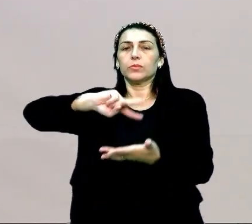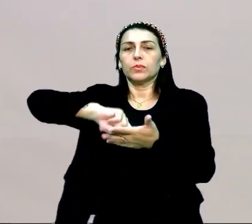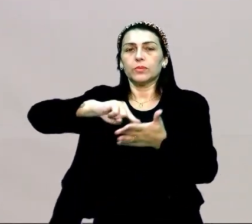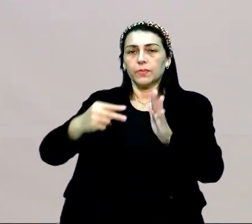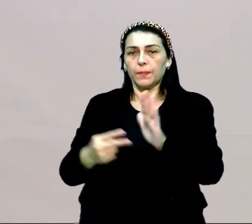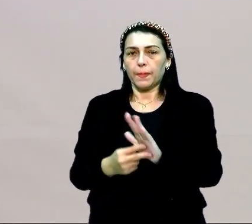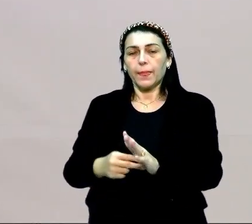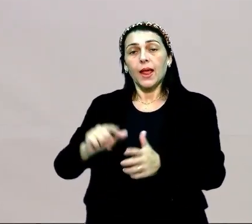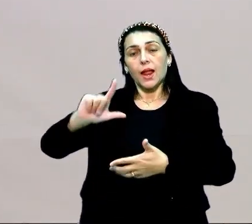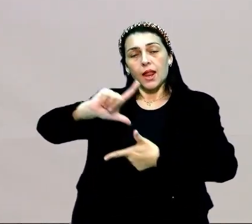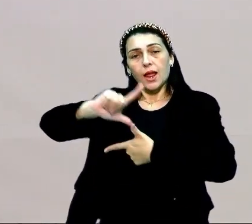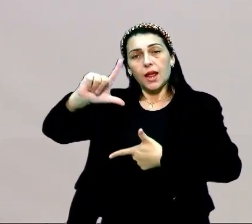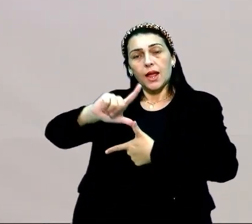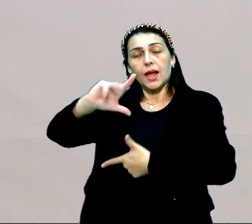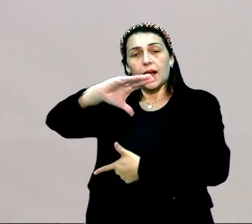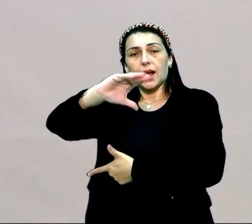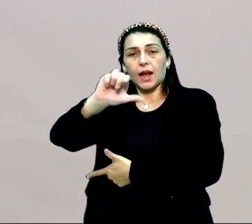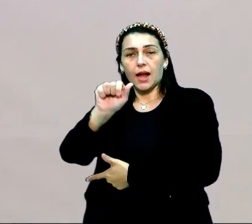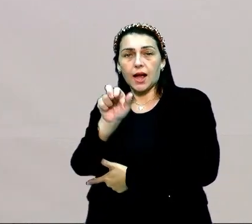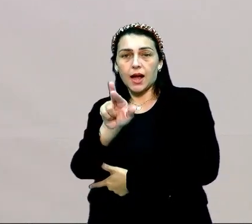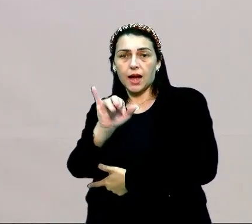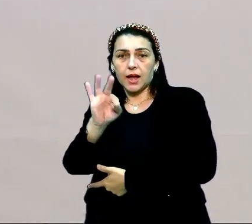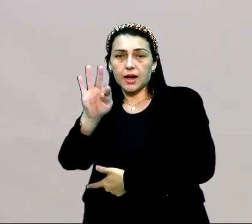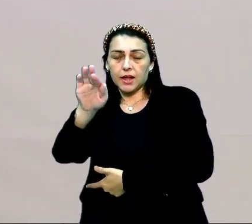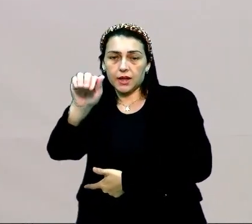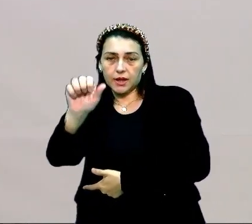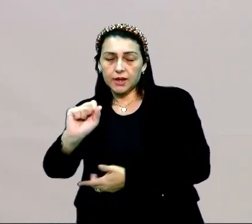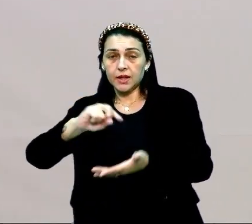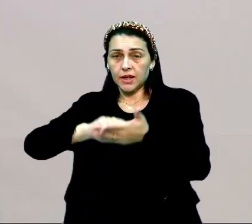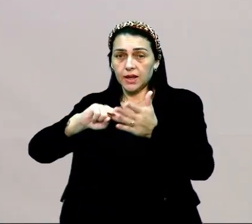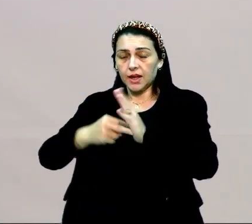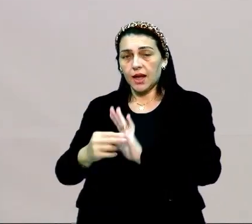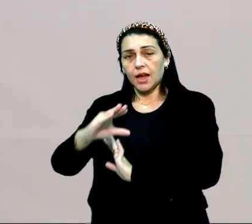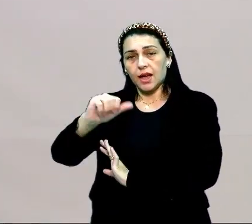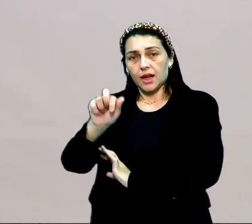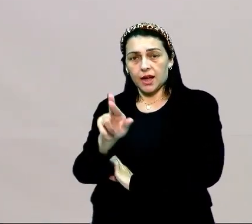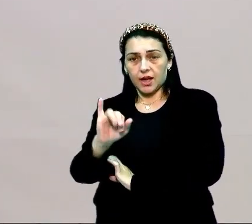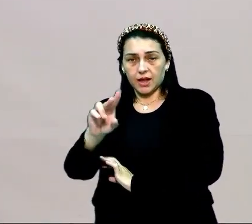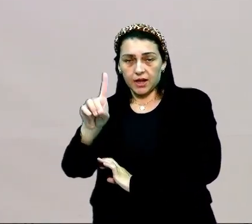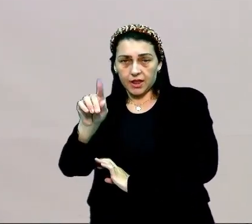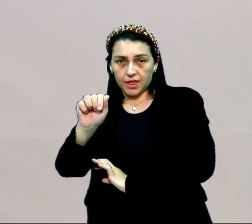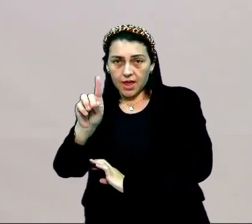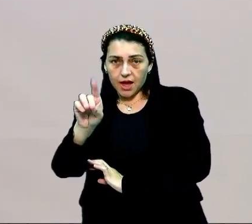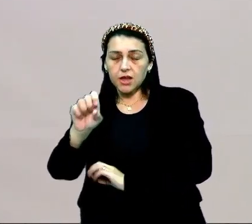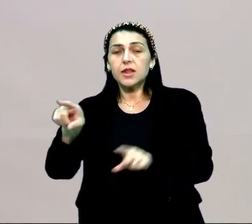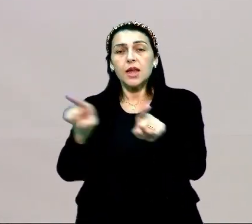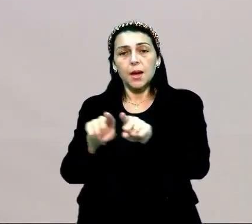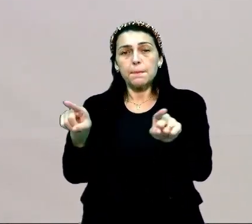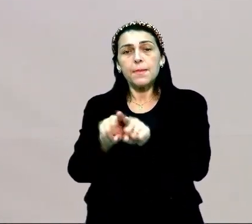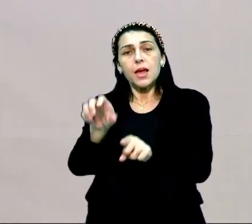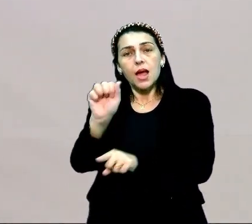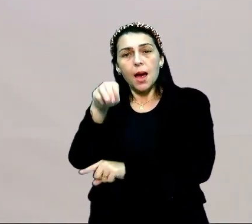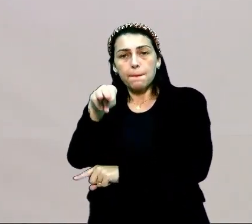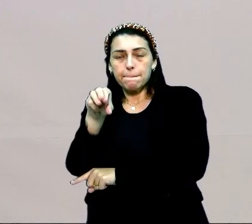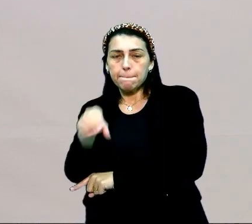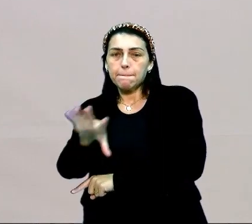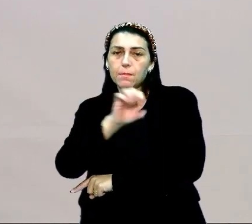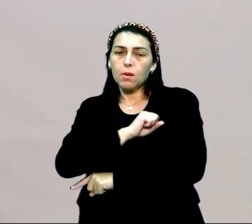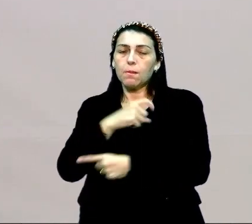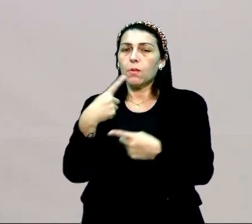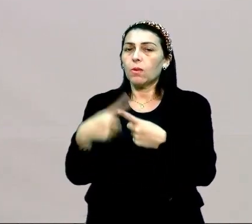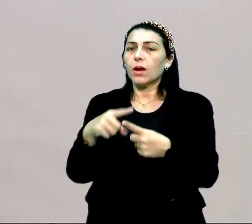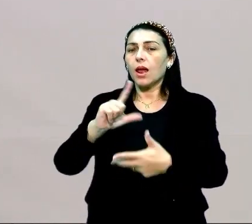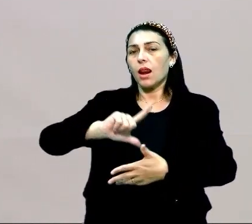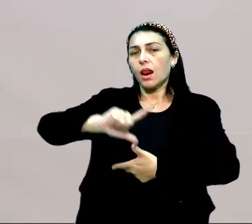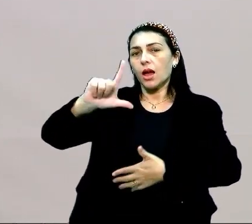palavra latina caritas tanto significa caridade quanto significa amor, porque em latim não tem a palavra